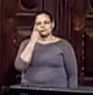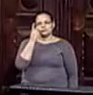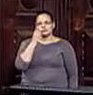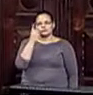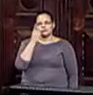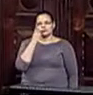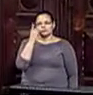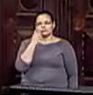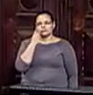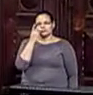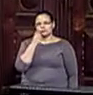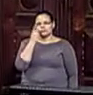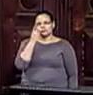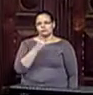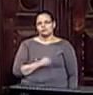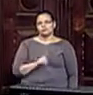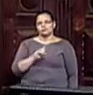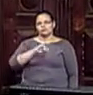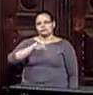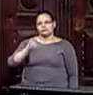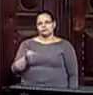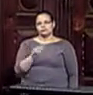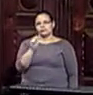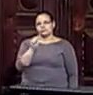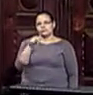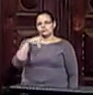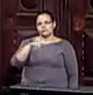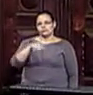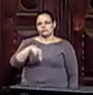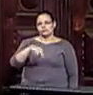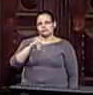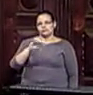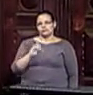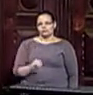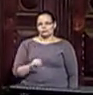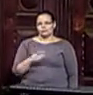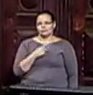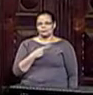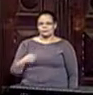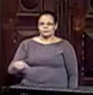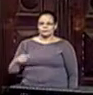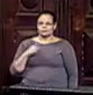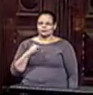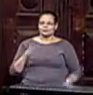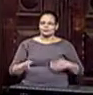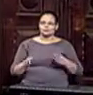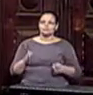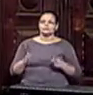deputado Jânio Mendes, presidente em exercício,